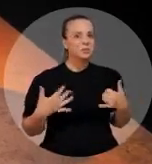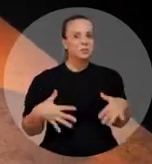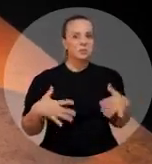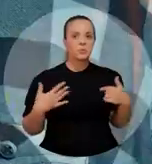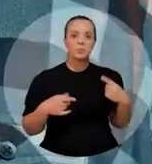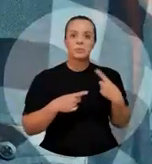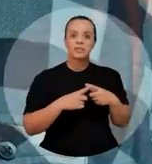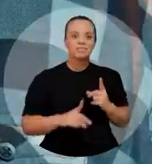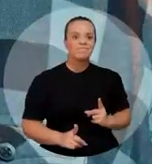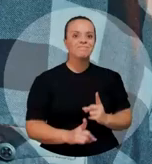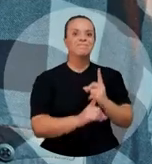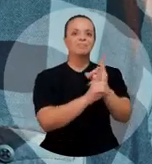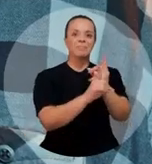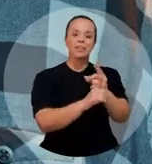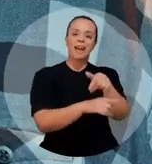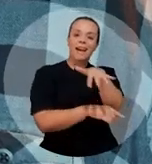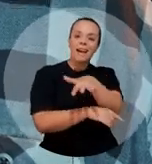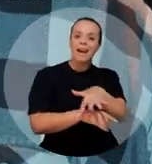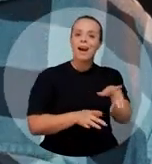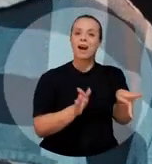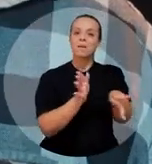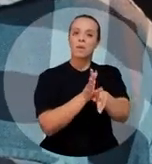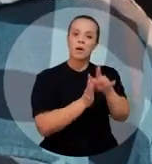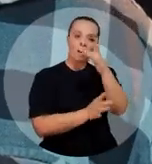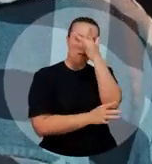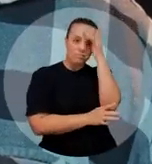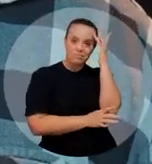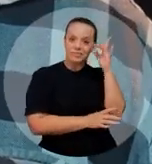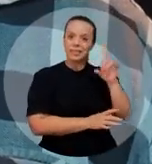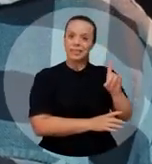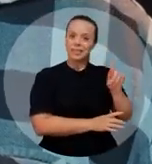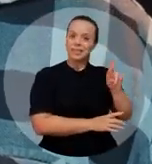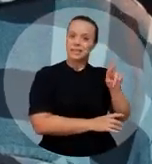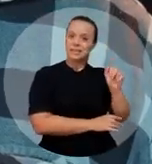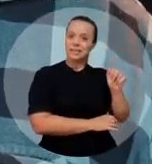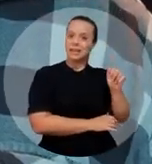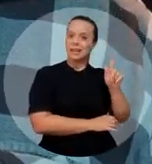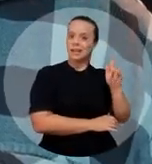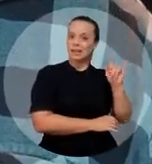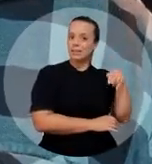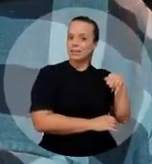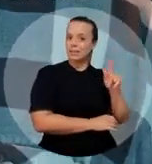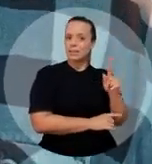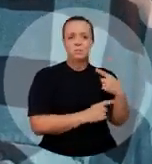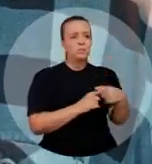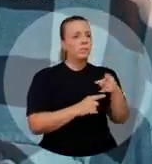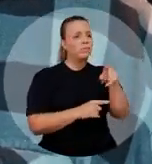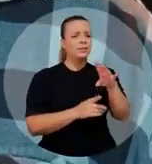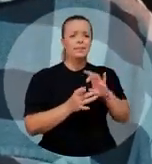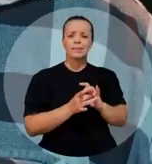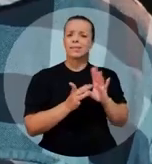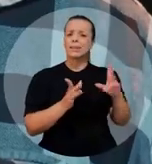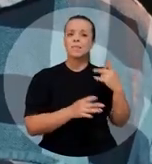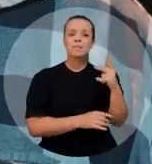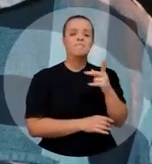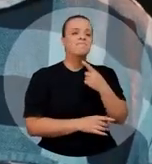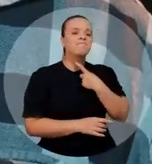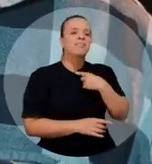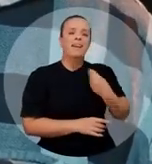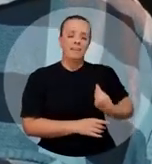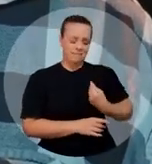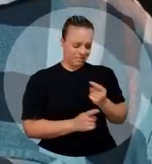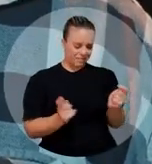maravilhoso, assim. Eu descobri o mundo drag, que é simplesmente um dos lugares mais fantásticos que você pode ser quem você é